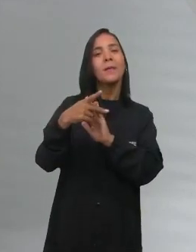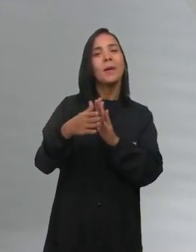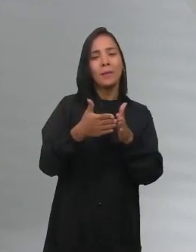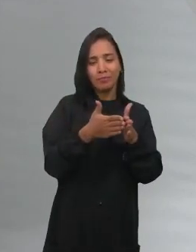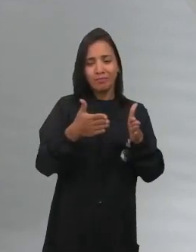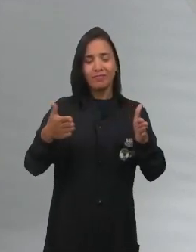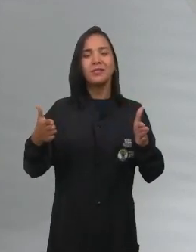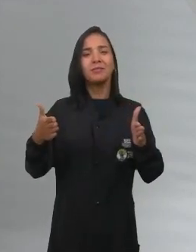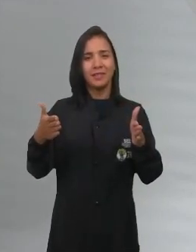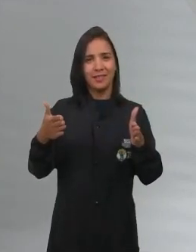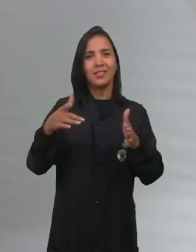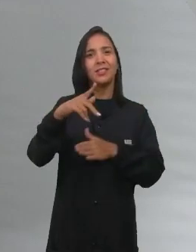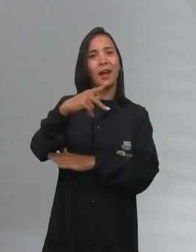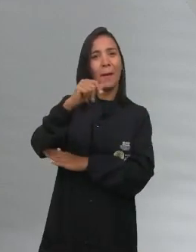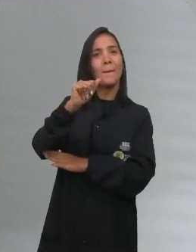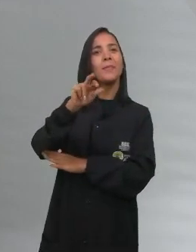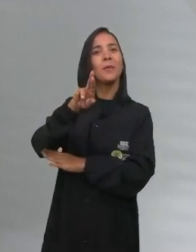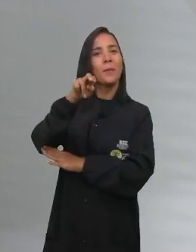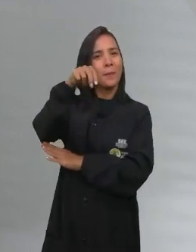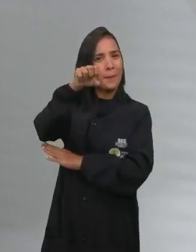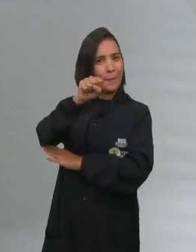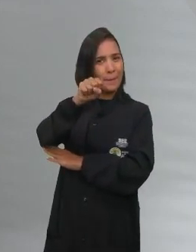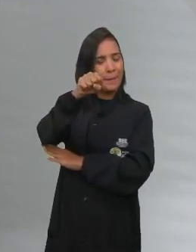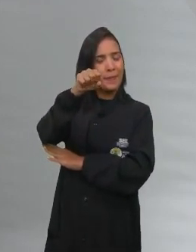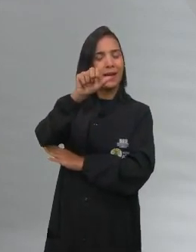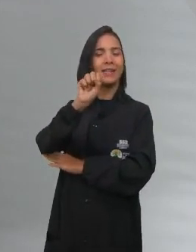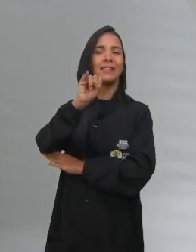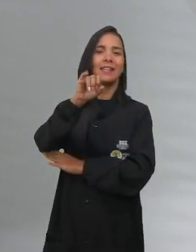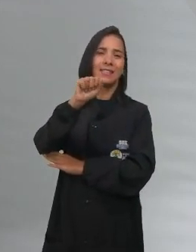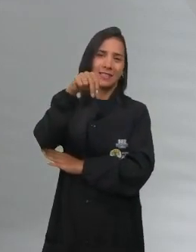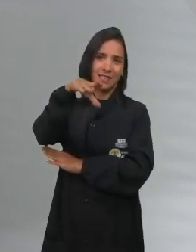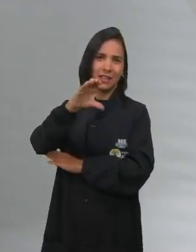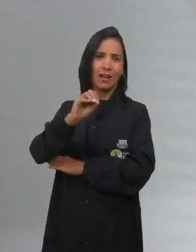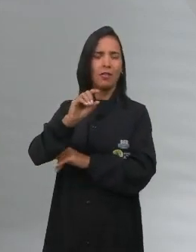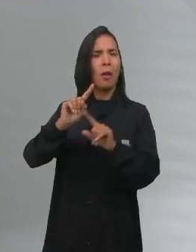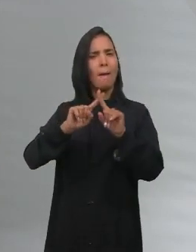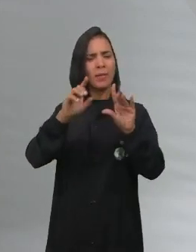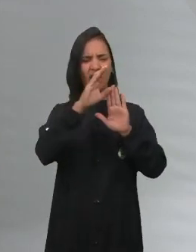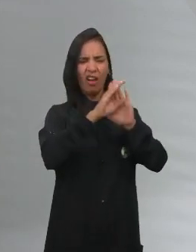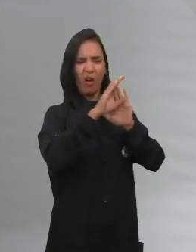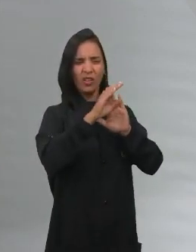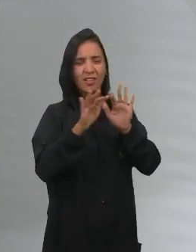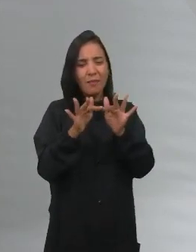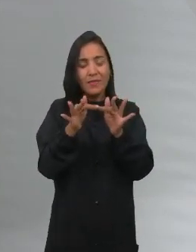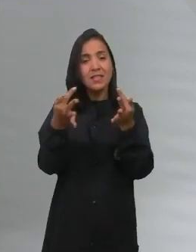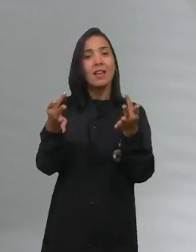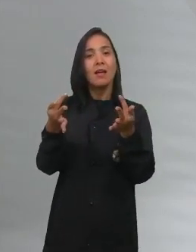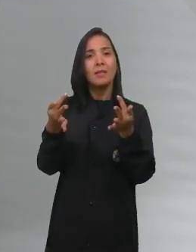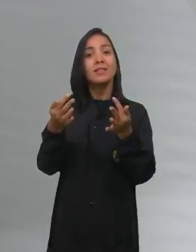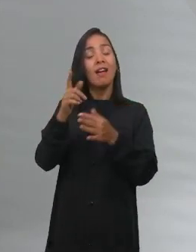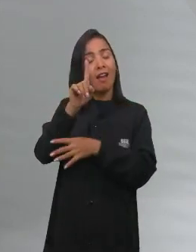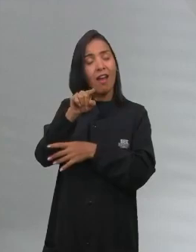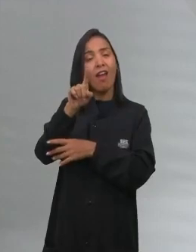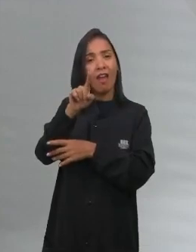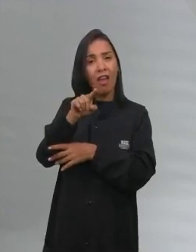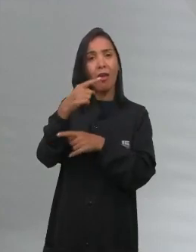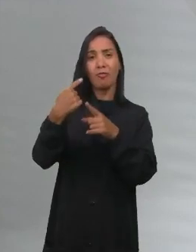Ai, professora, mas esse texto aqui está tão coloquial, está tão simples, é por isso que eu digo. O que está acontecendo